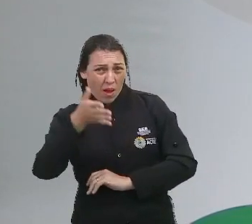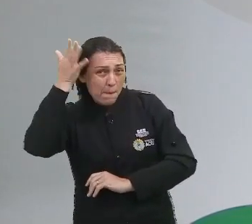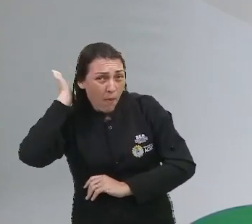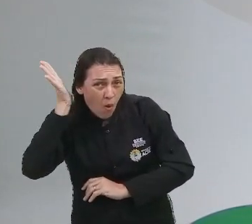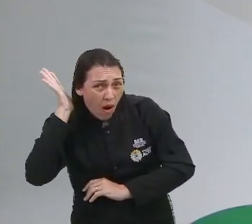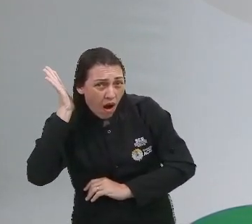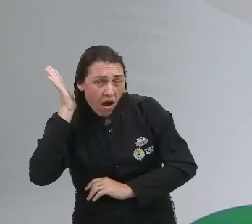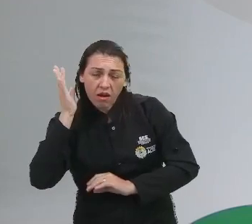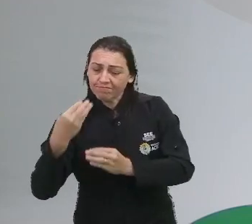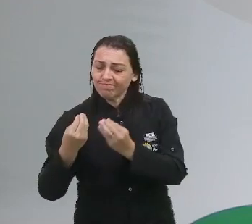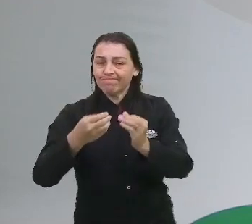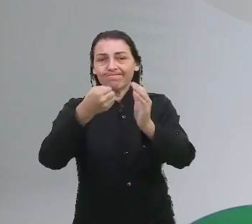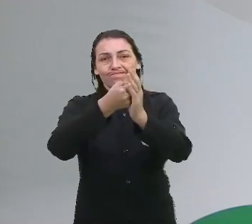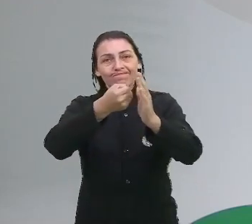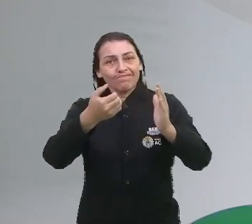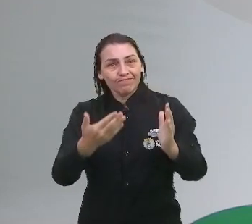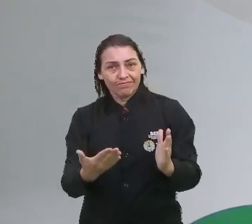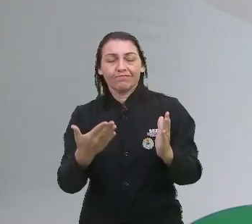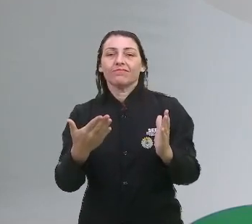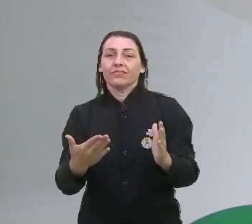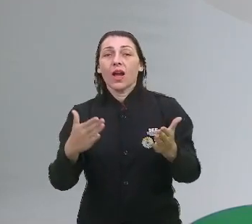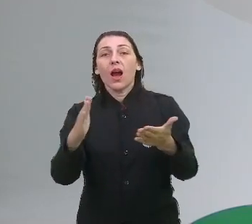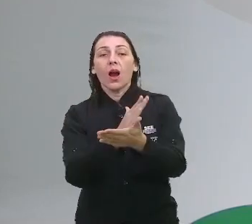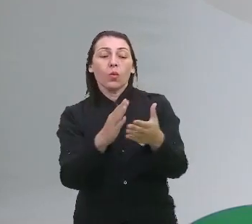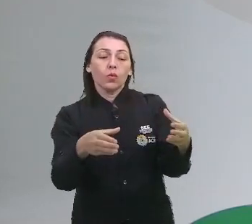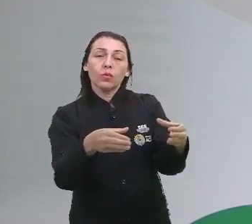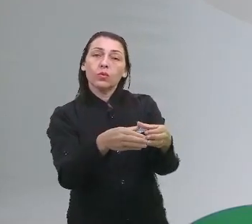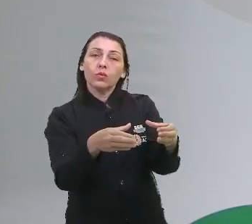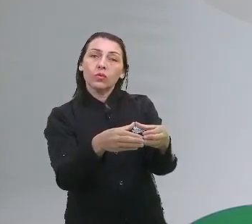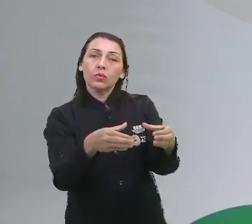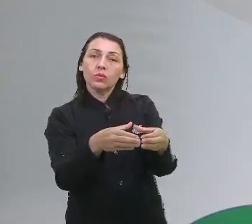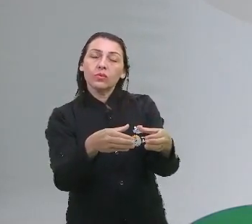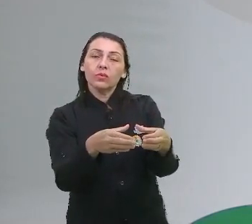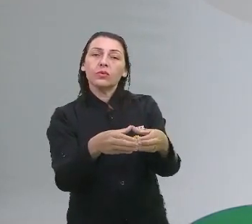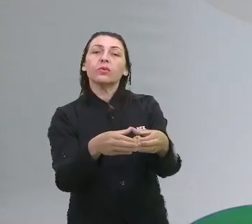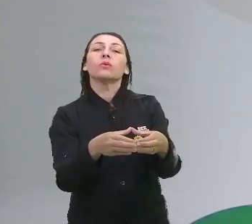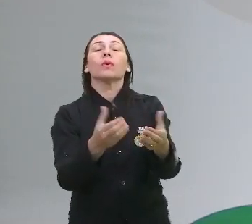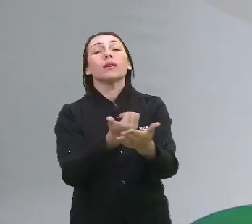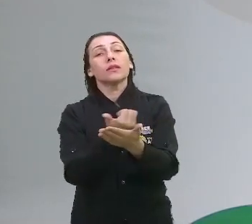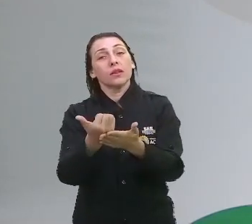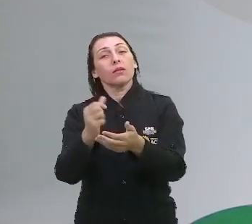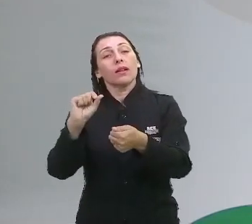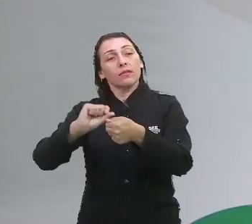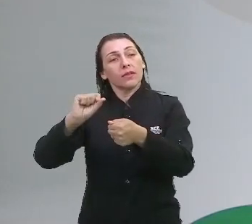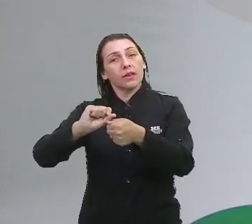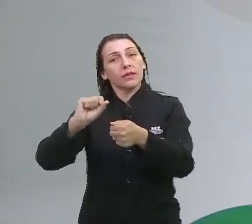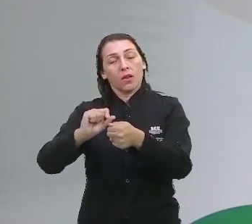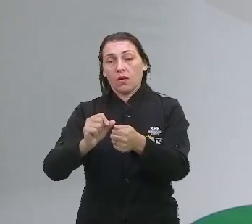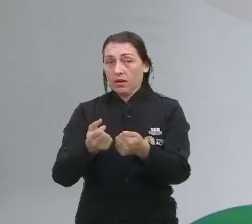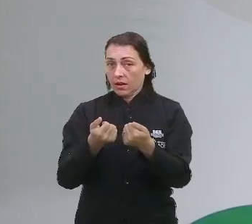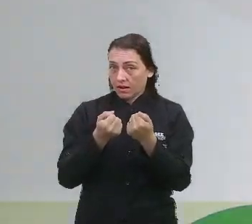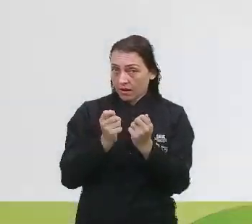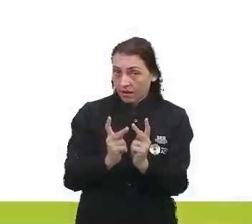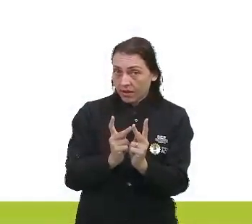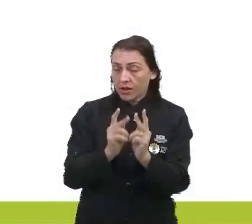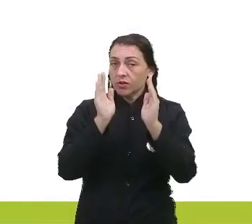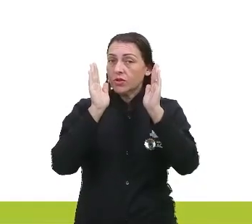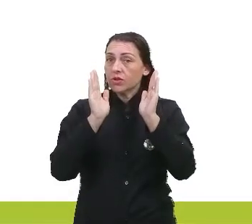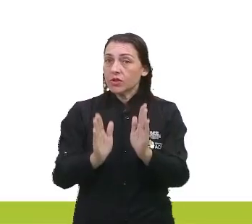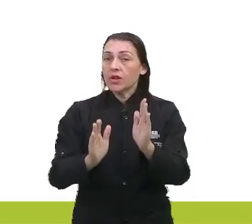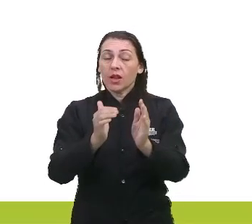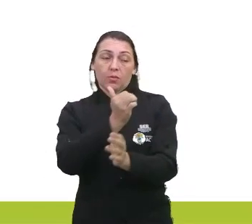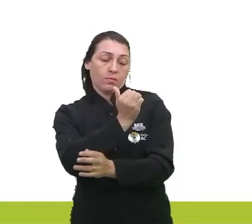determinada característica a determinado público, por determinada ação que ela acaba desenvolvendo. Tranquilo? Já no caso